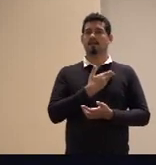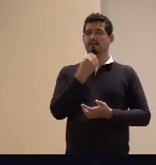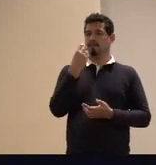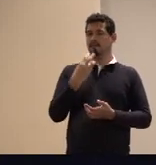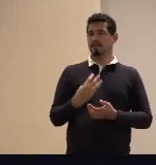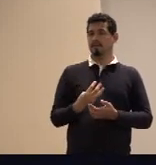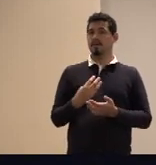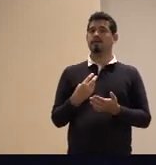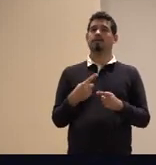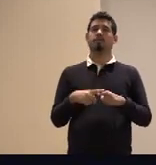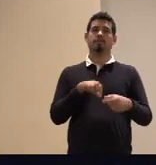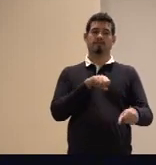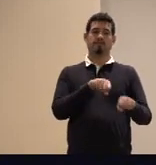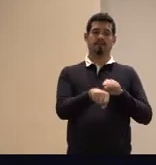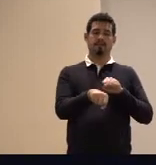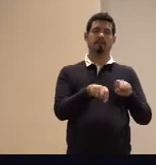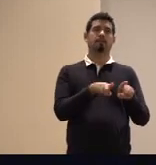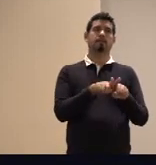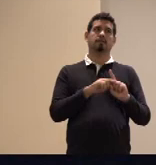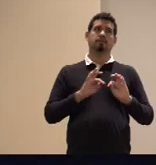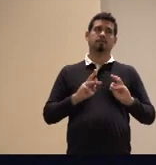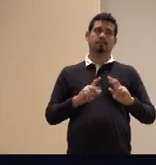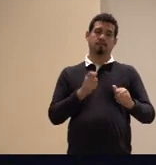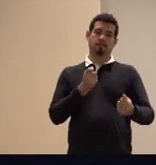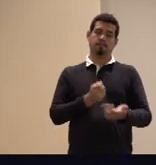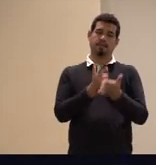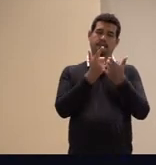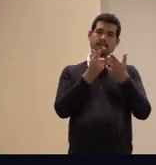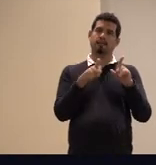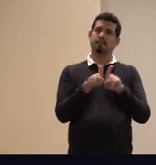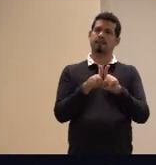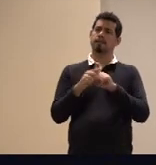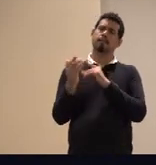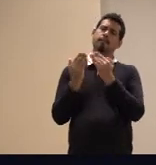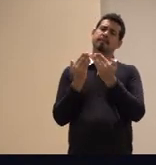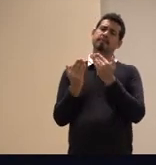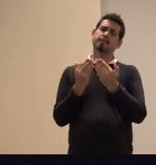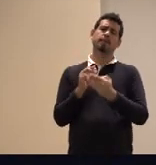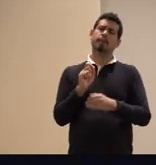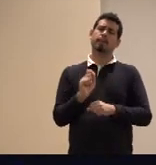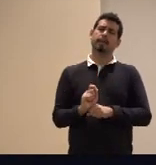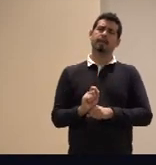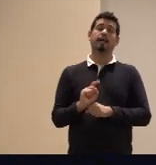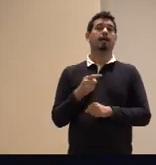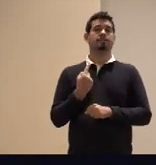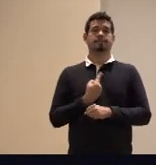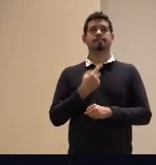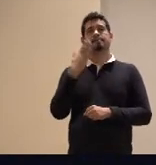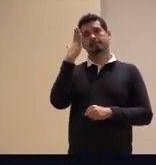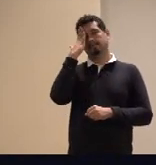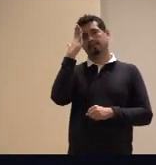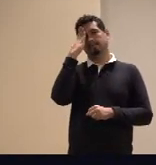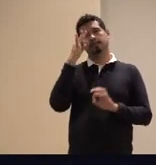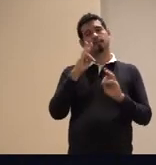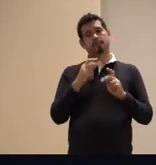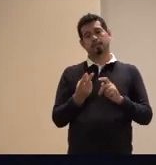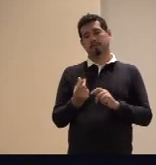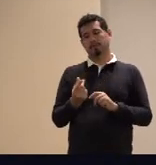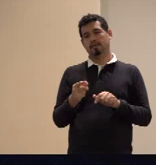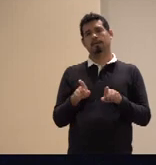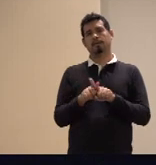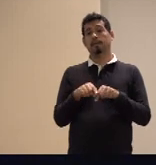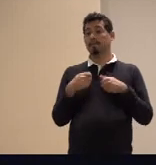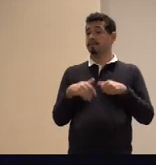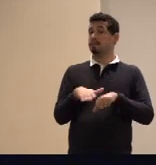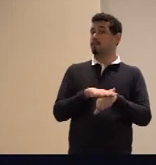da capacitação, que tudo tem orçamento, nessa previsão, né, a gente sabe que tudo é orçamento, tudo tem que